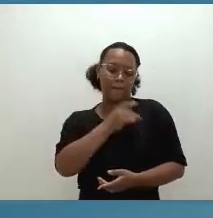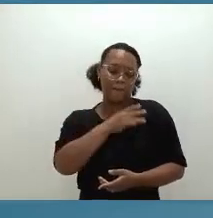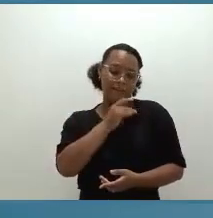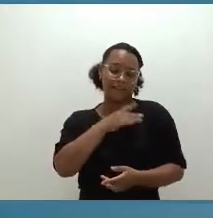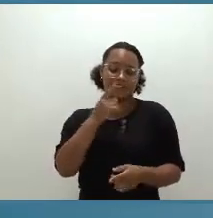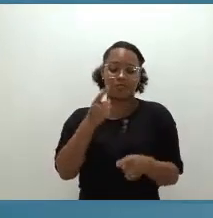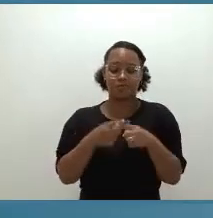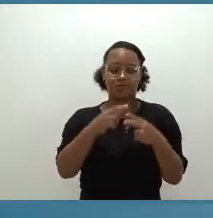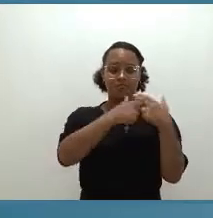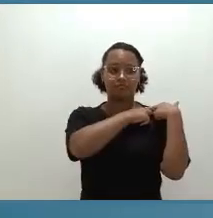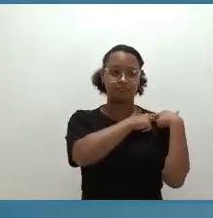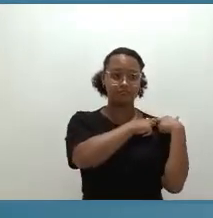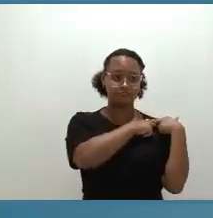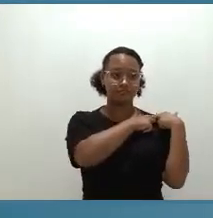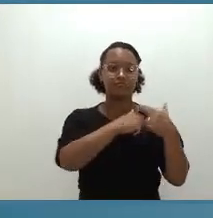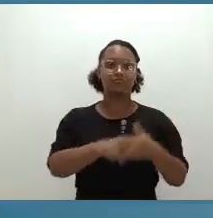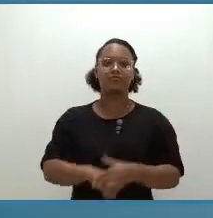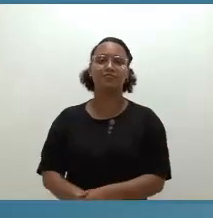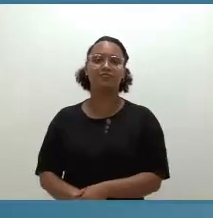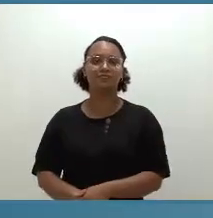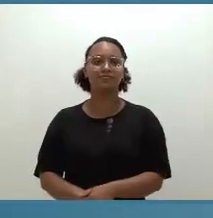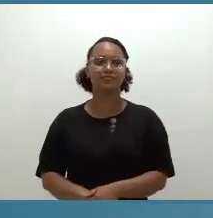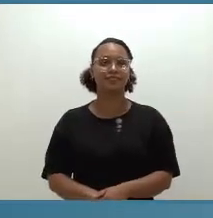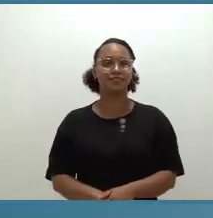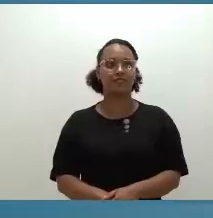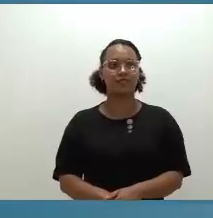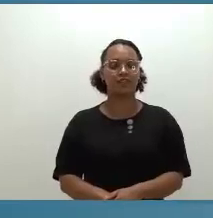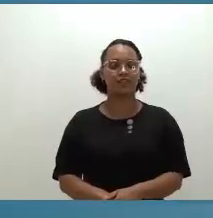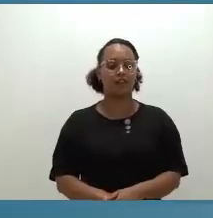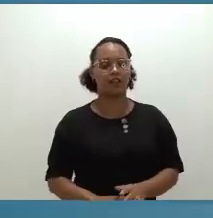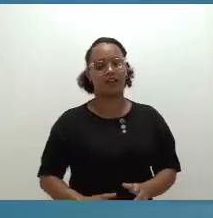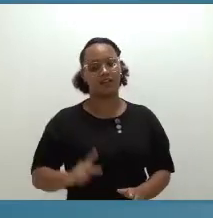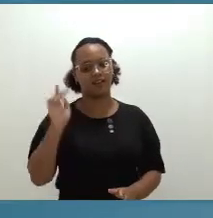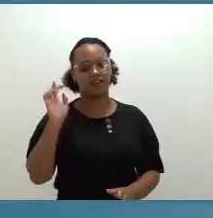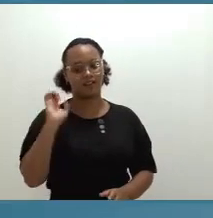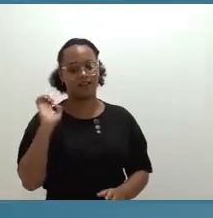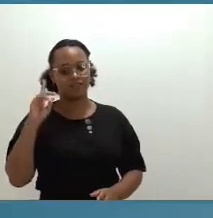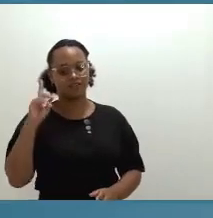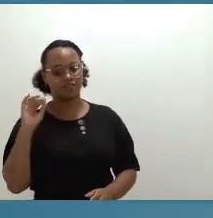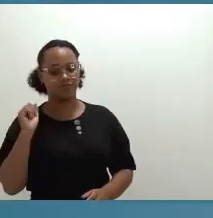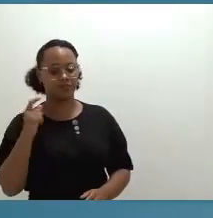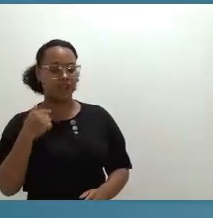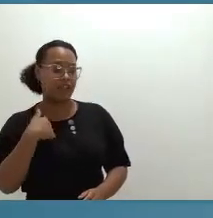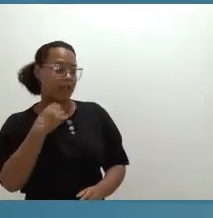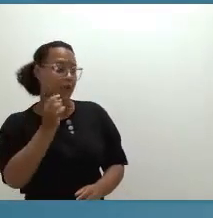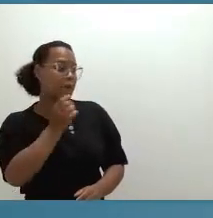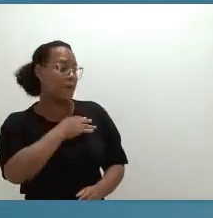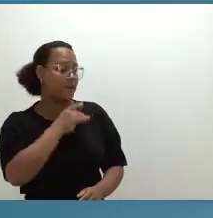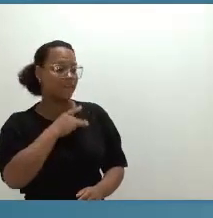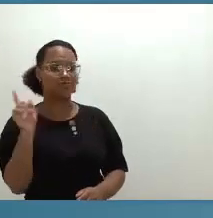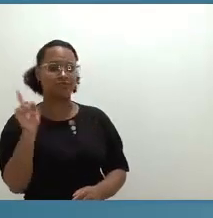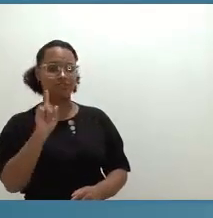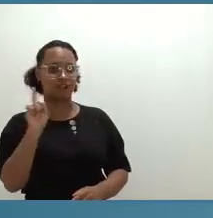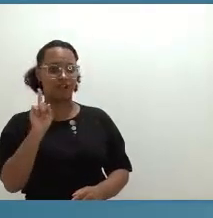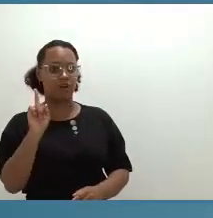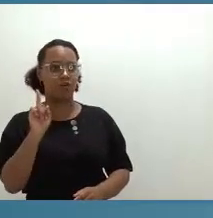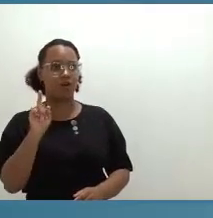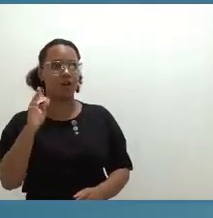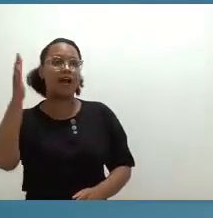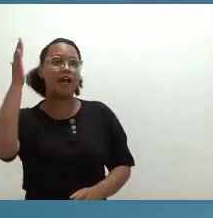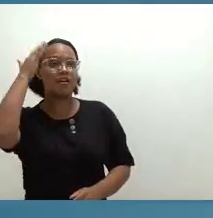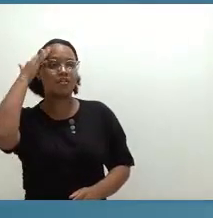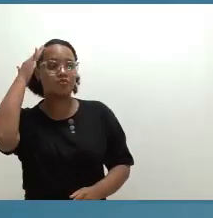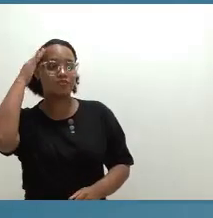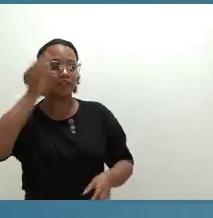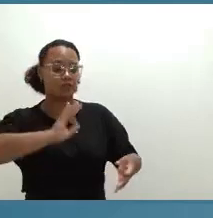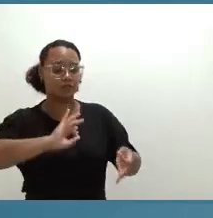Responsabilidade. Não, presidente, não. Não é uma questão de medo e eu não tenho medo de trabalhar. A questão é que eu sei que vou continuar nos planos